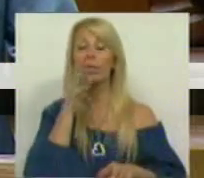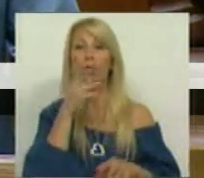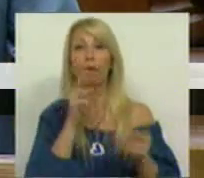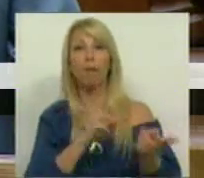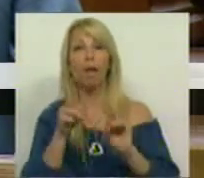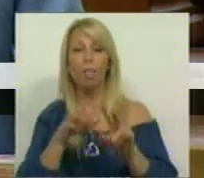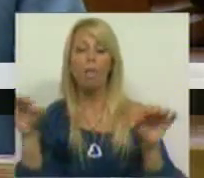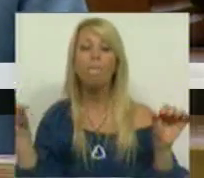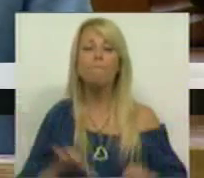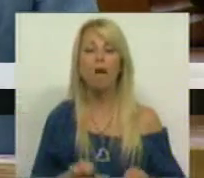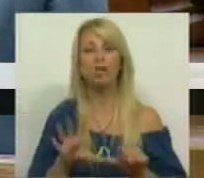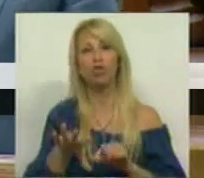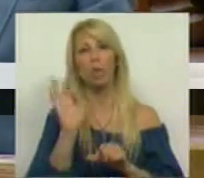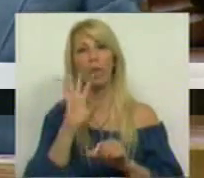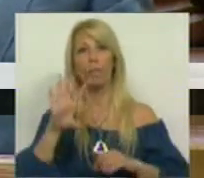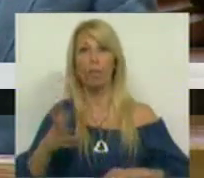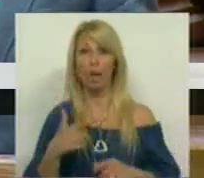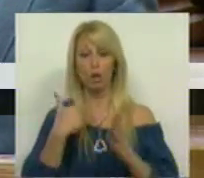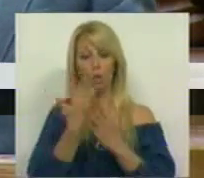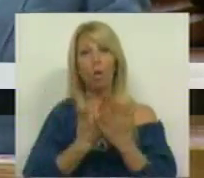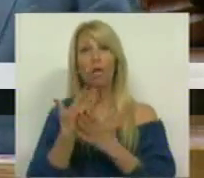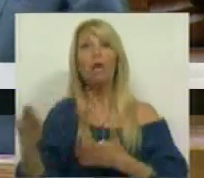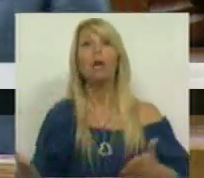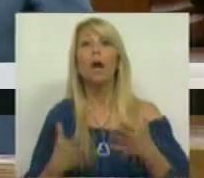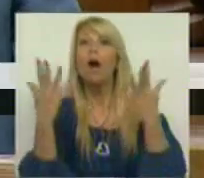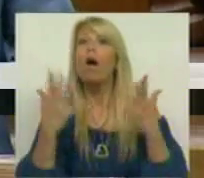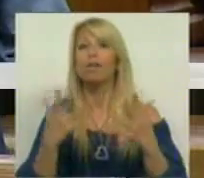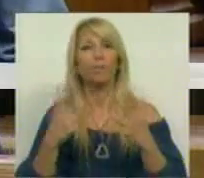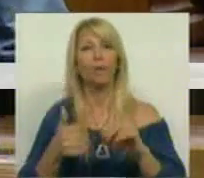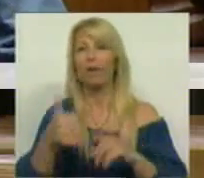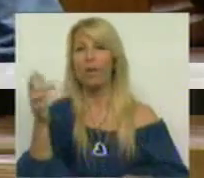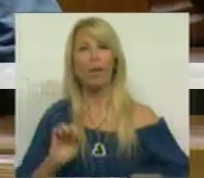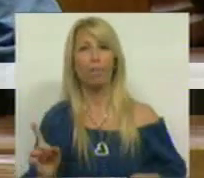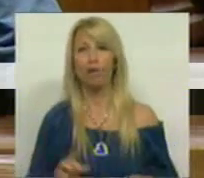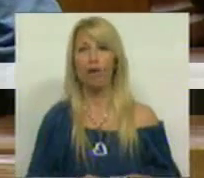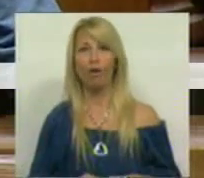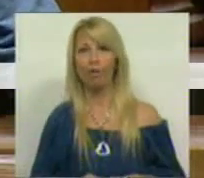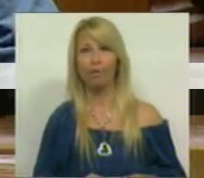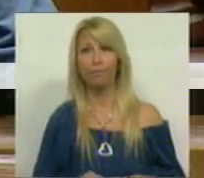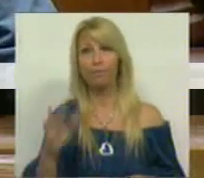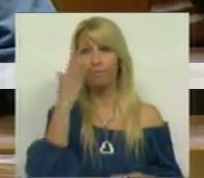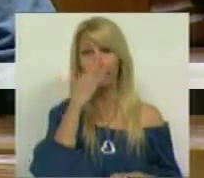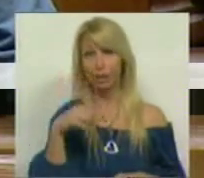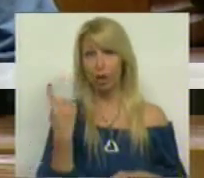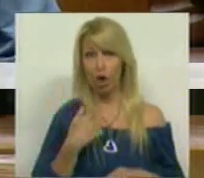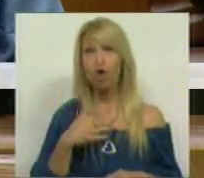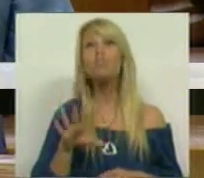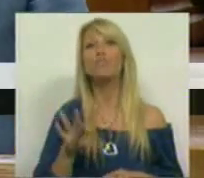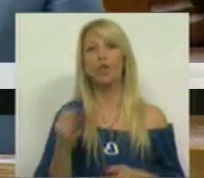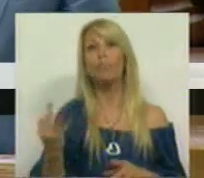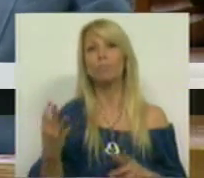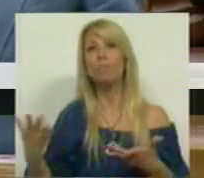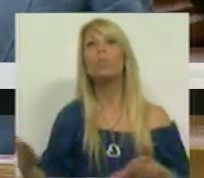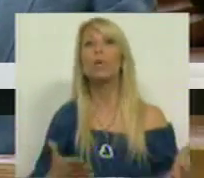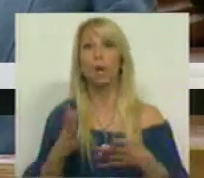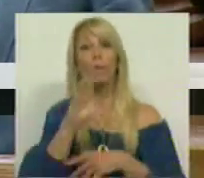má escolha para o país e o documento de estratégia orçamental não lhe é melhor. Nós, se escolhermos este caminho, se